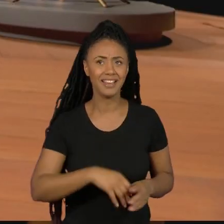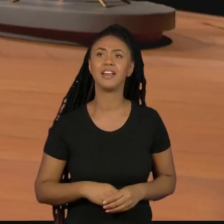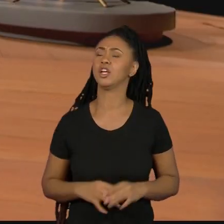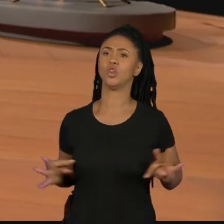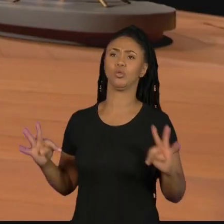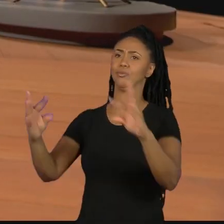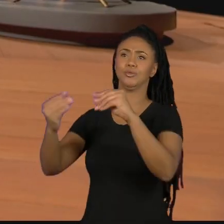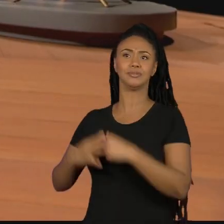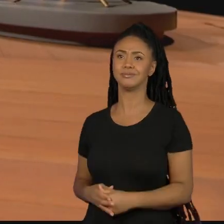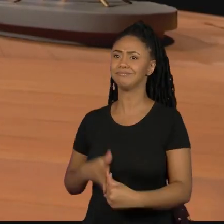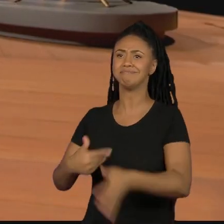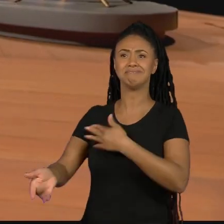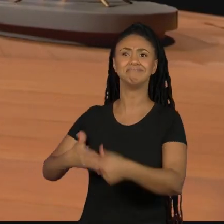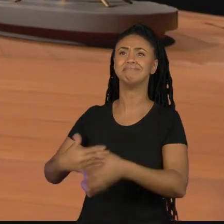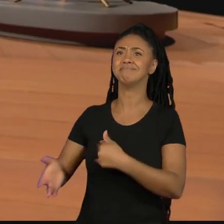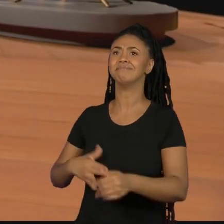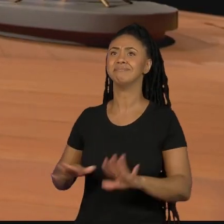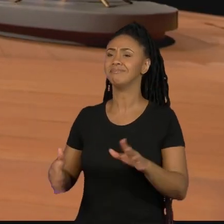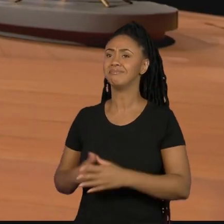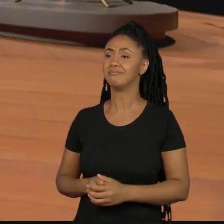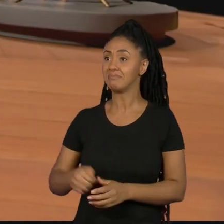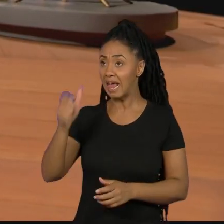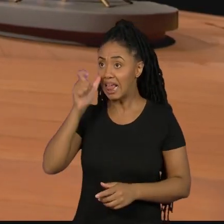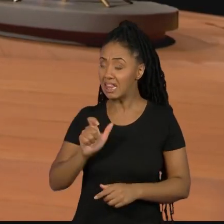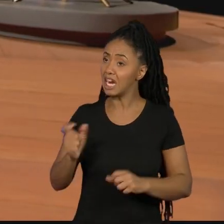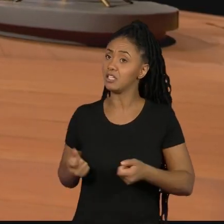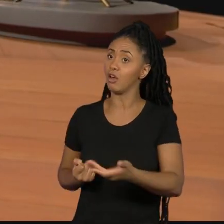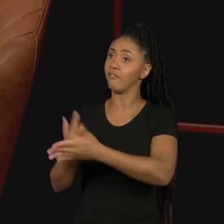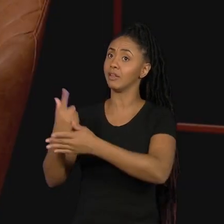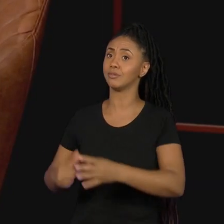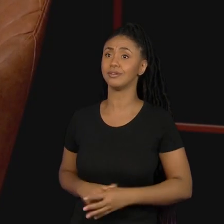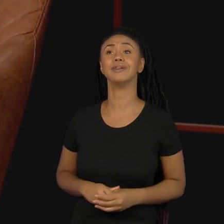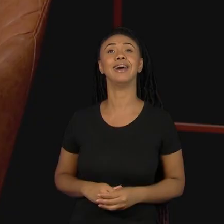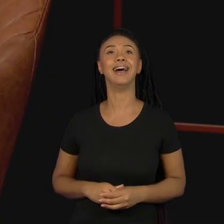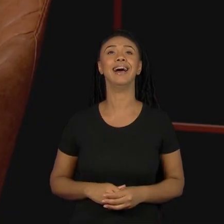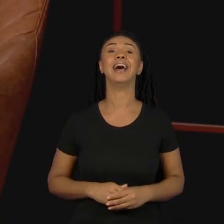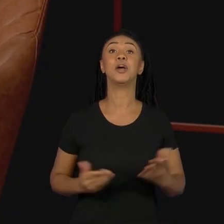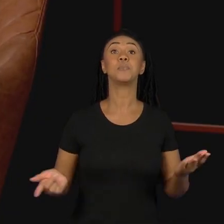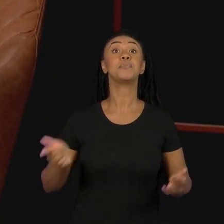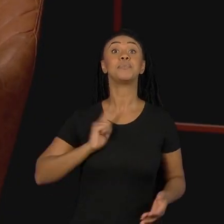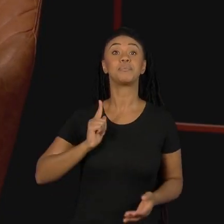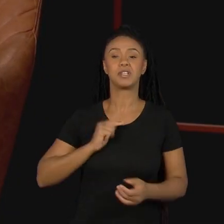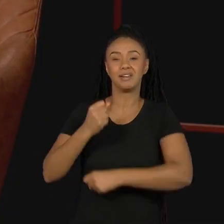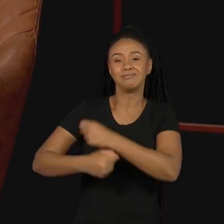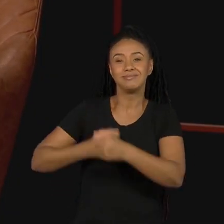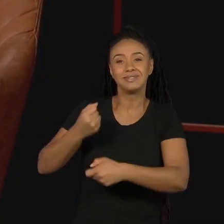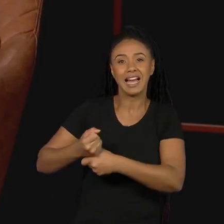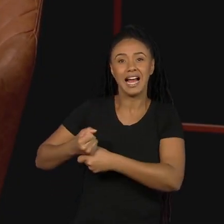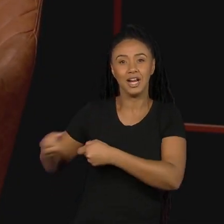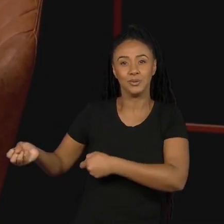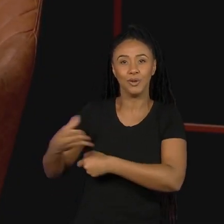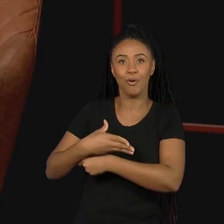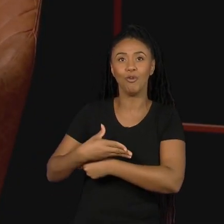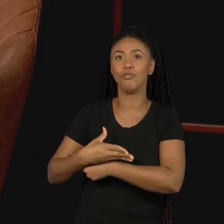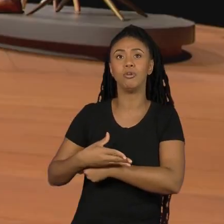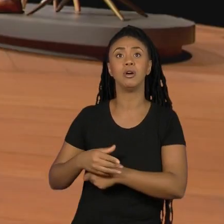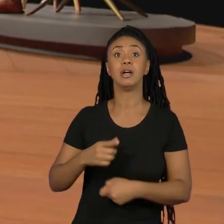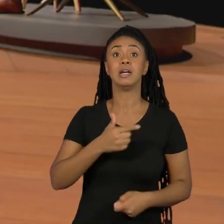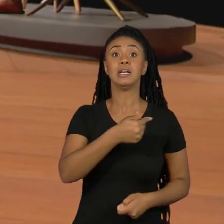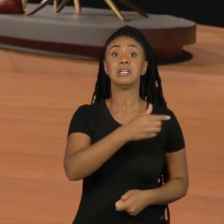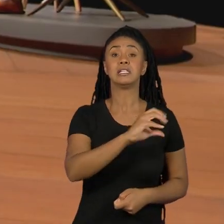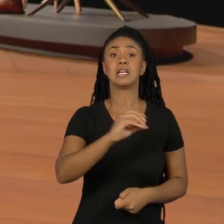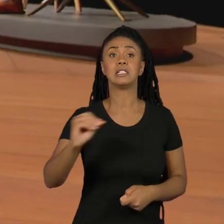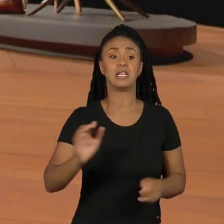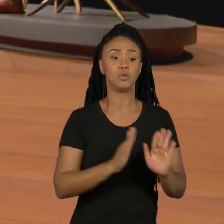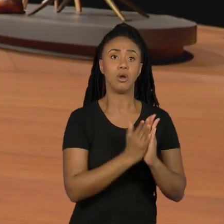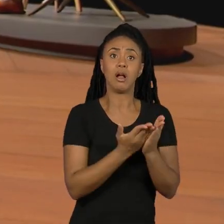mundo. Quem tivesse coragem de comprar. Por exemplo, vários fins de ano, eu fiz assim, 700 cartões de